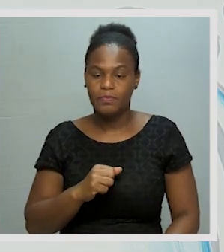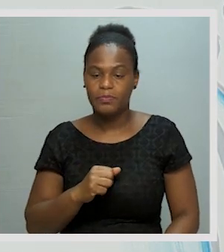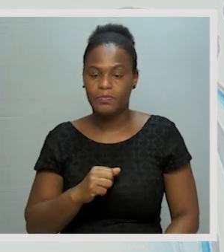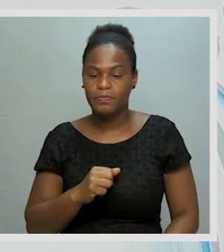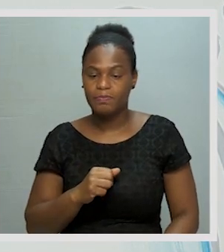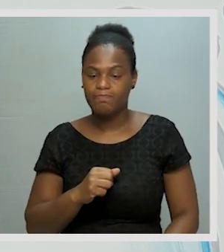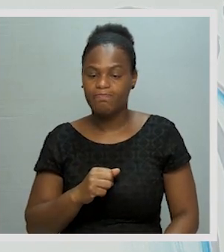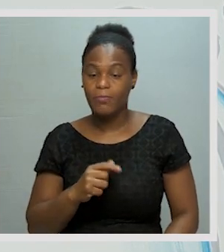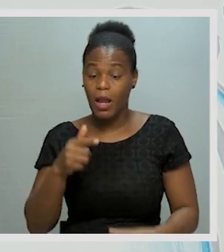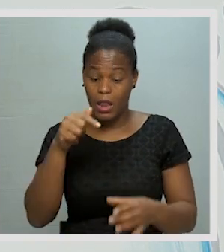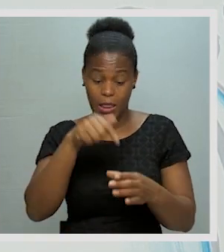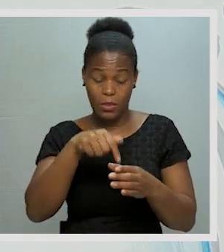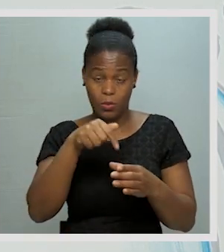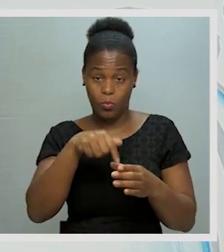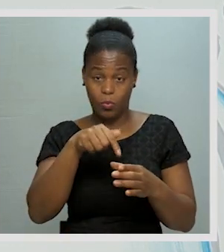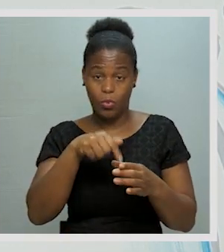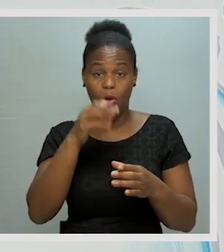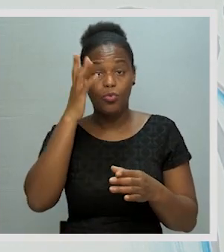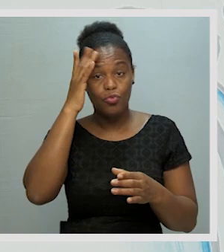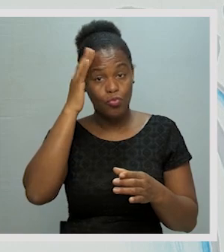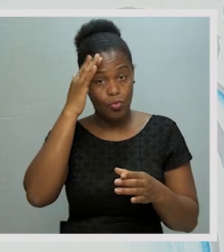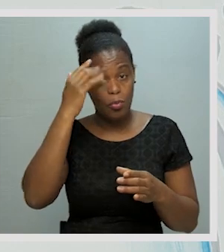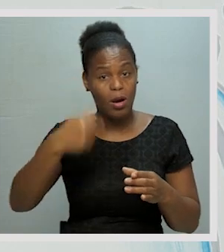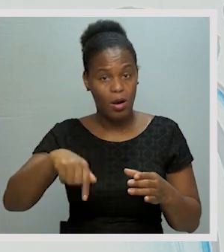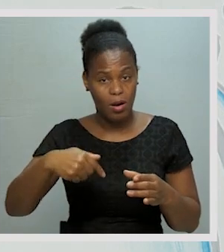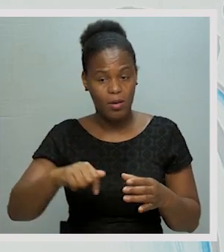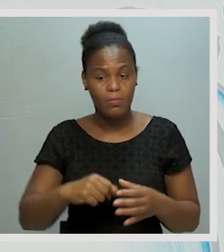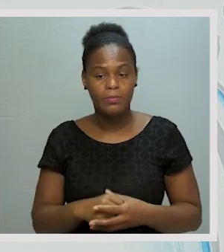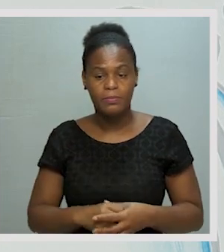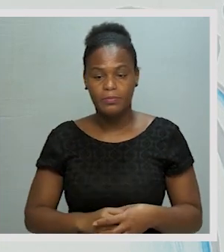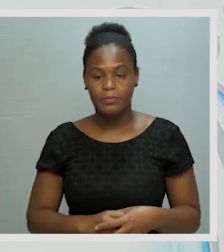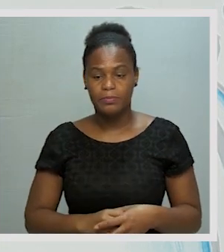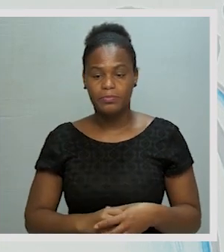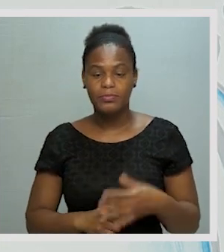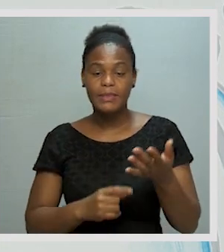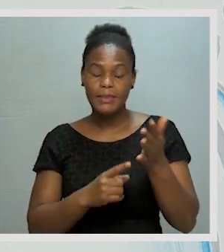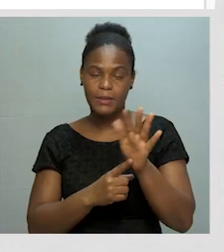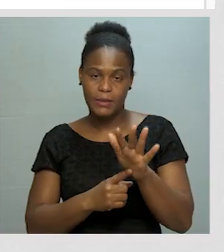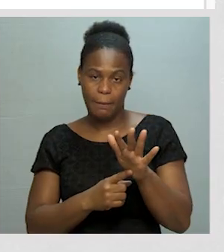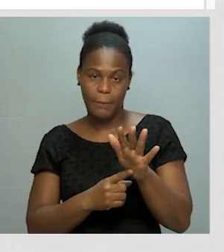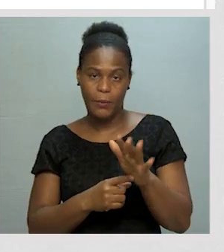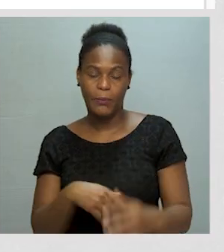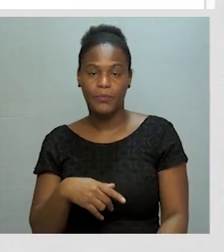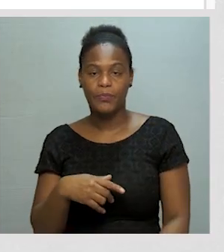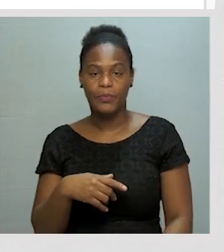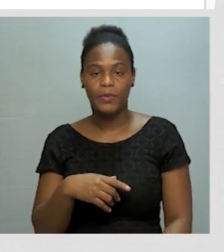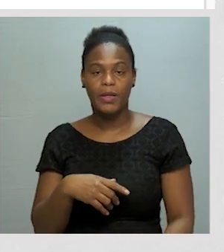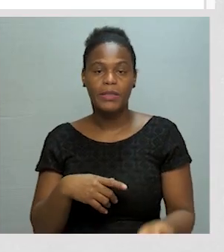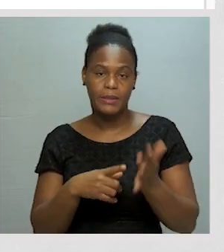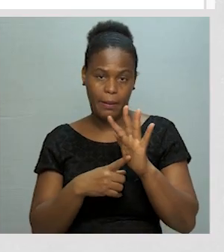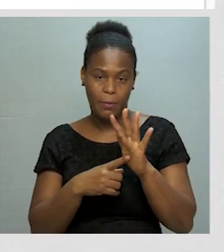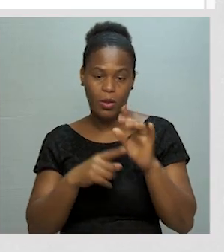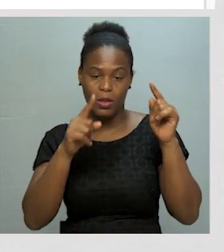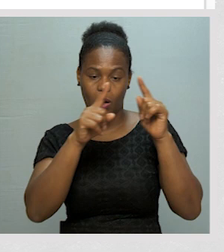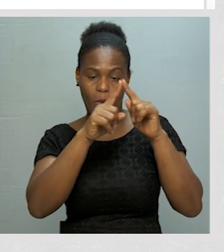exemplo. Parece assim meio estranho, mas eu vou, a partir do exemplo, vocês vão entender perfeitamente.